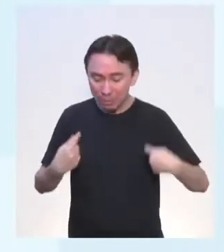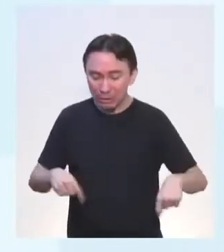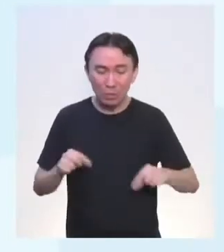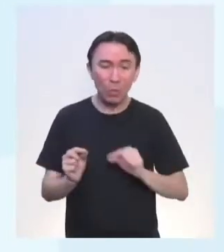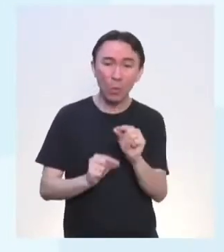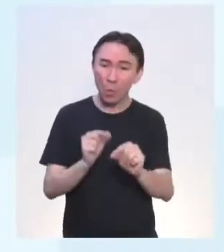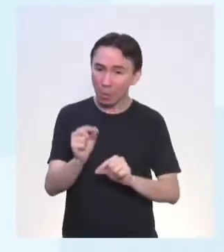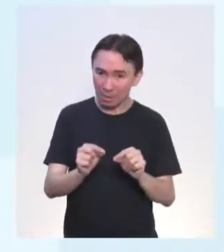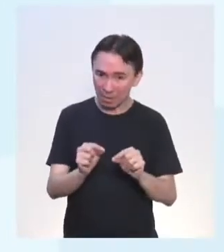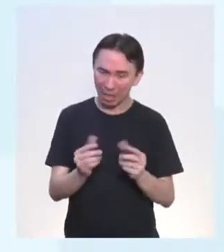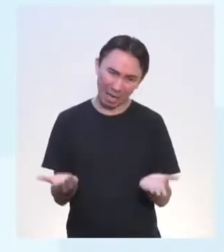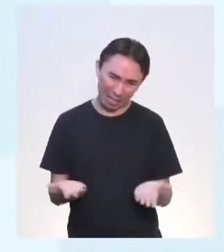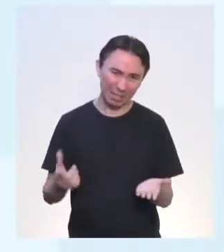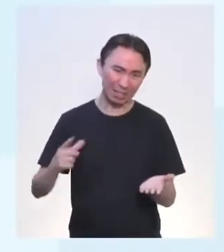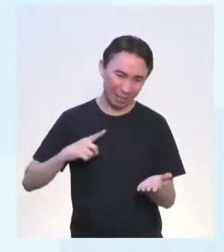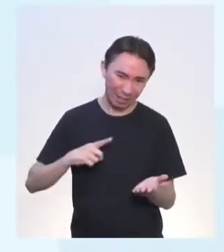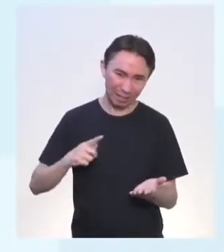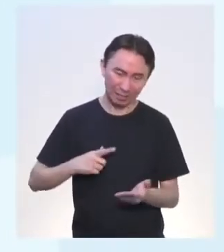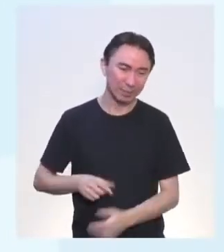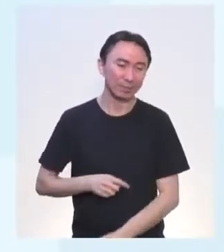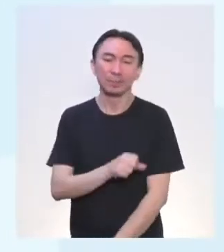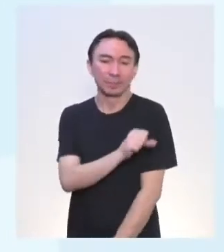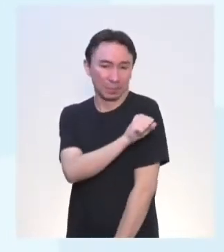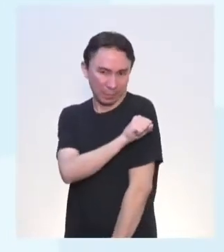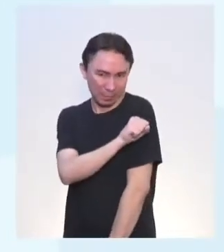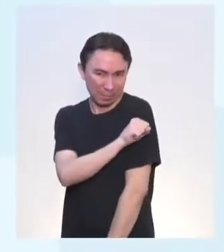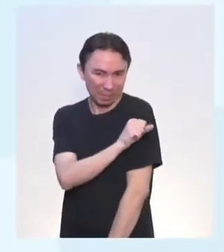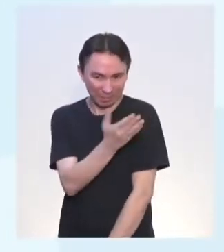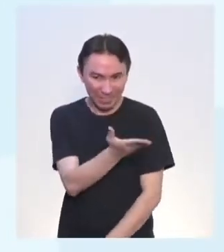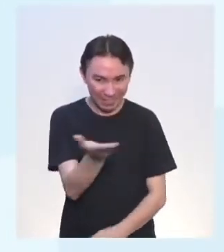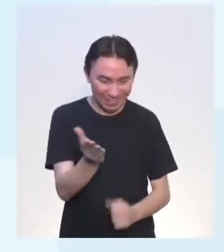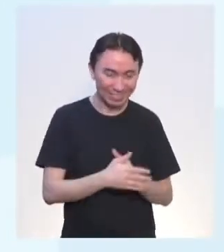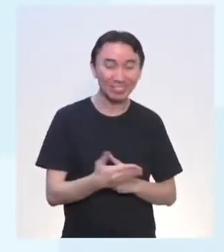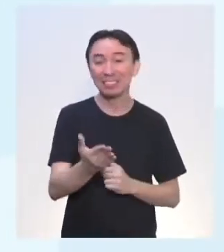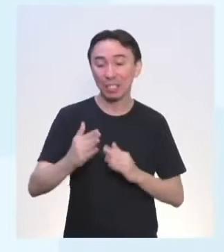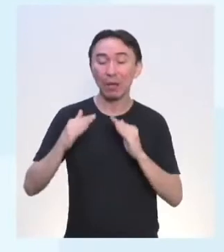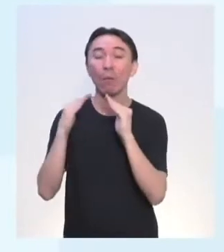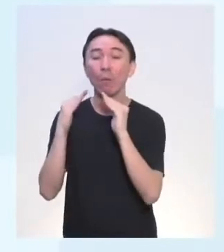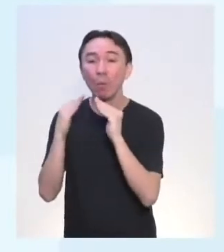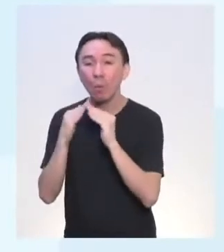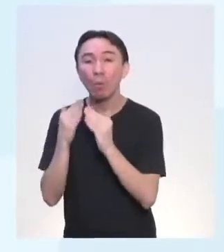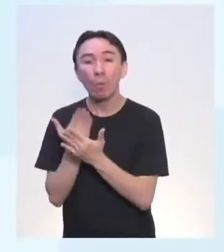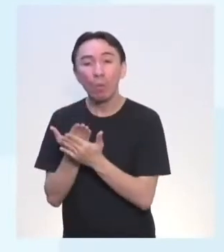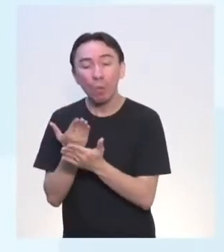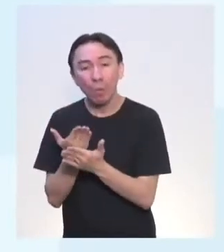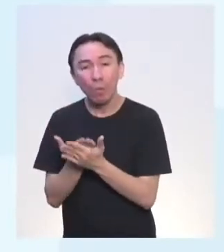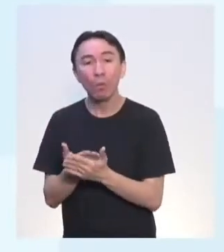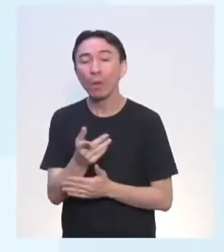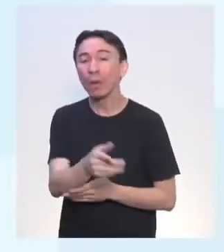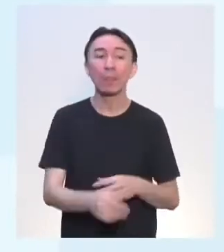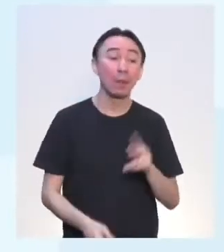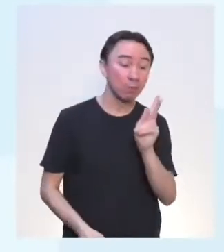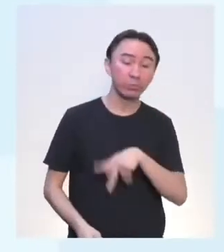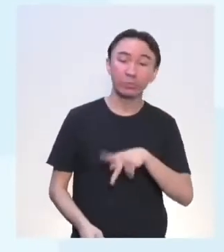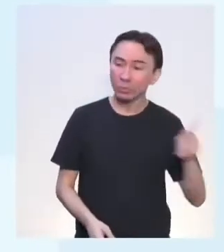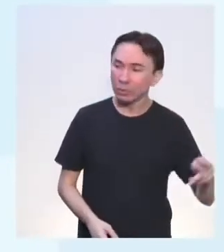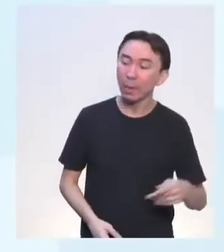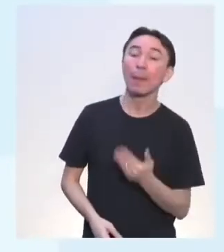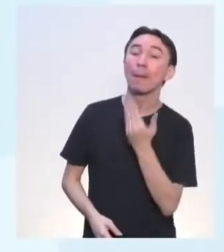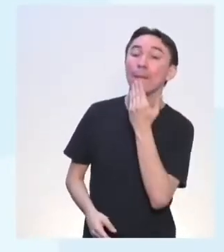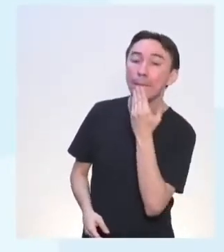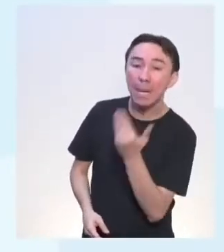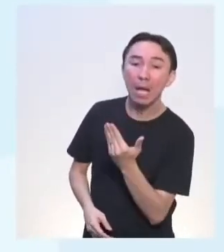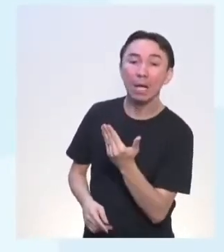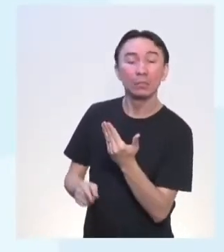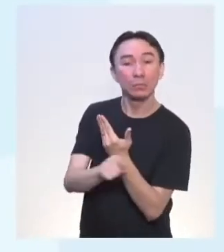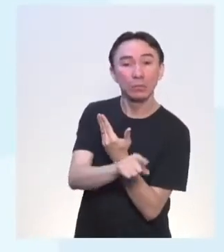aqui numa aula com alunos do fundamental, então, na escola, né? Quando que o professor geralmente pede para a gente fazer resumo?